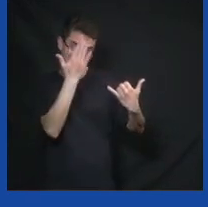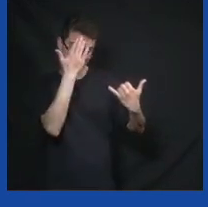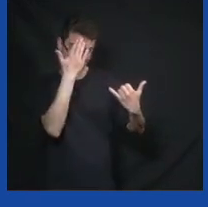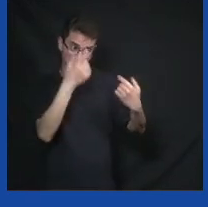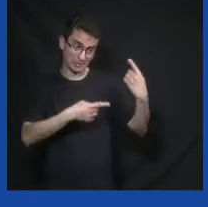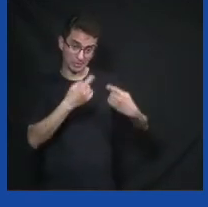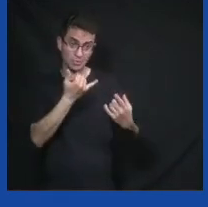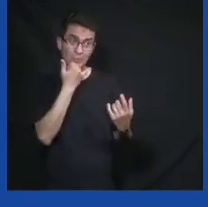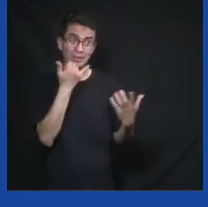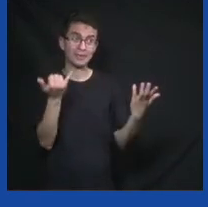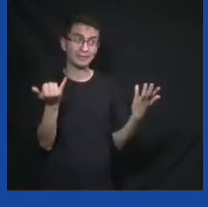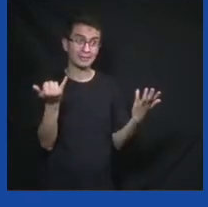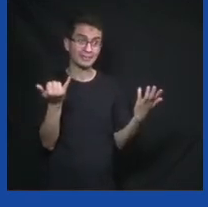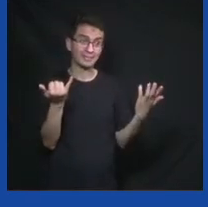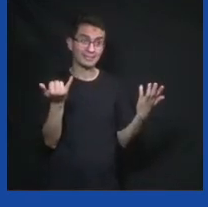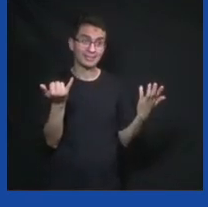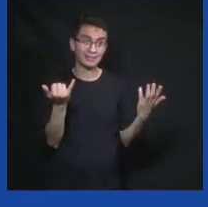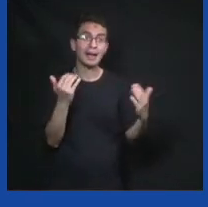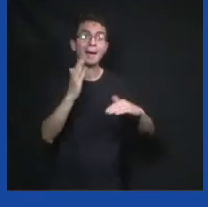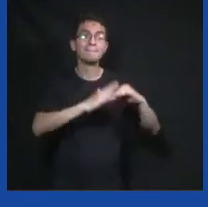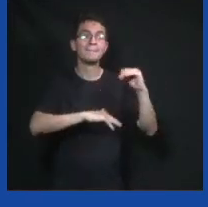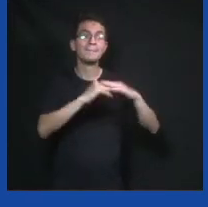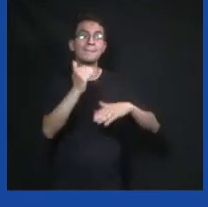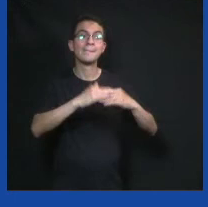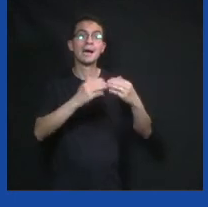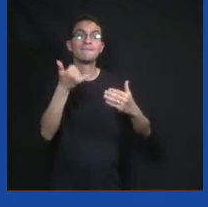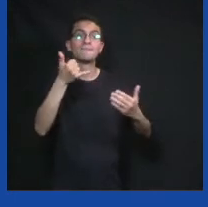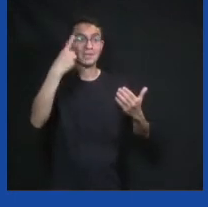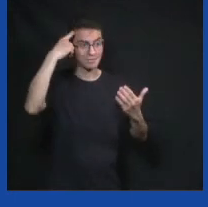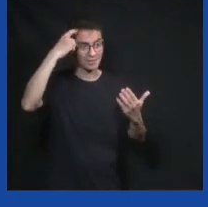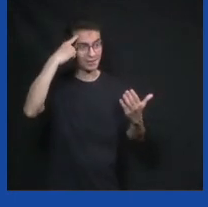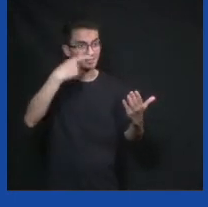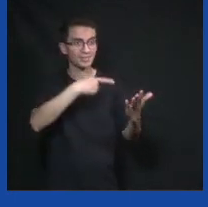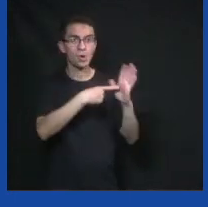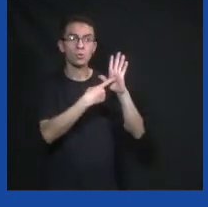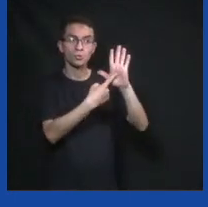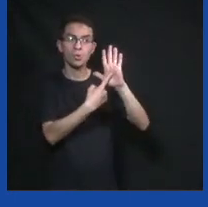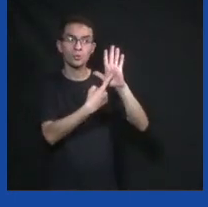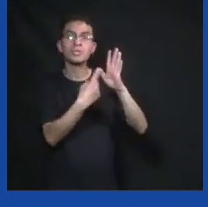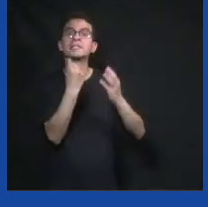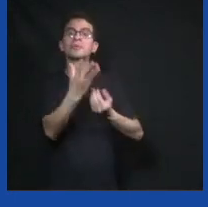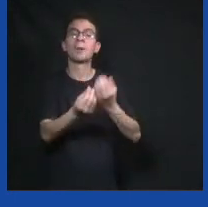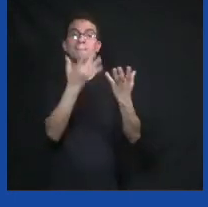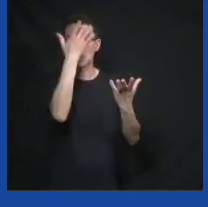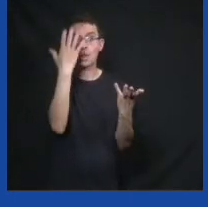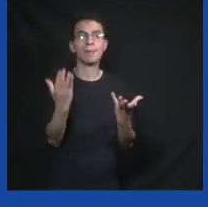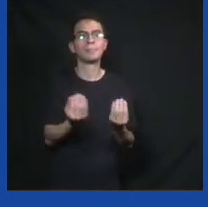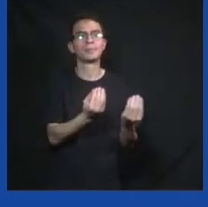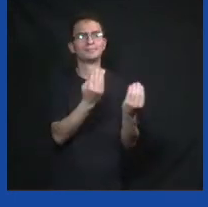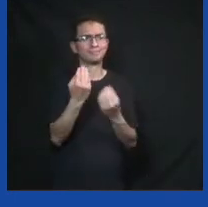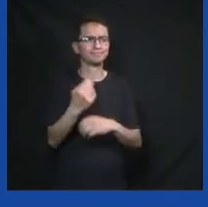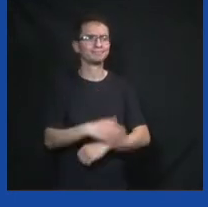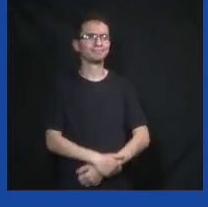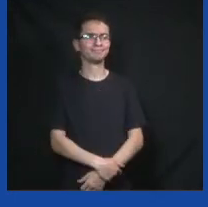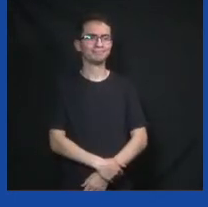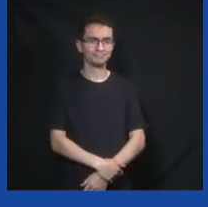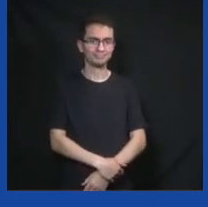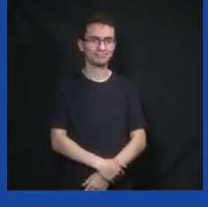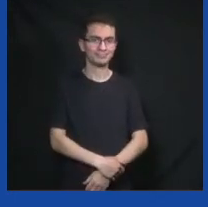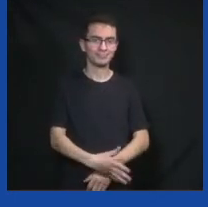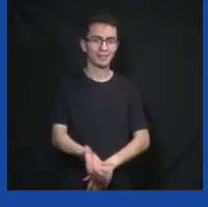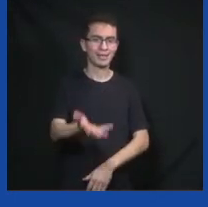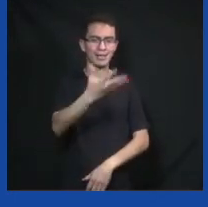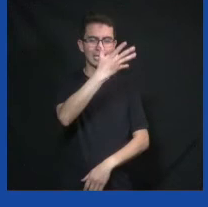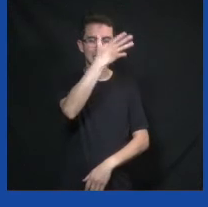que inventaram isso aqui, botaram nas mãos de muitas pessoas, não de todas, mas de muitas pessoas, esqueçam de temer